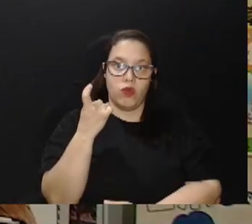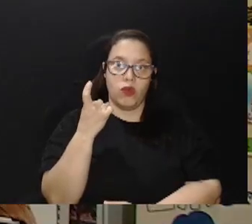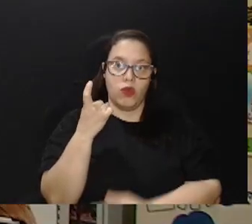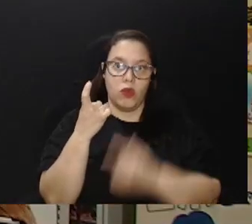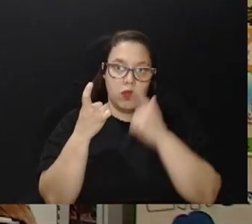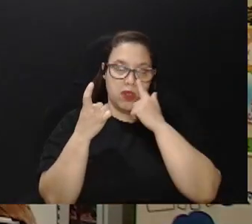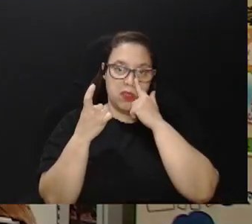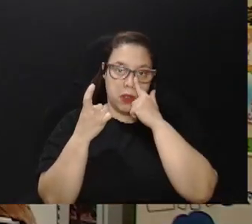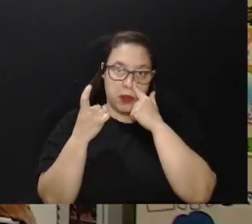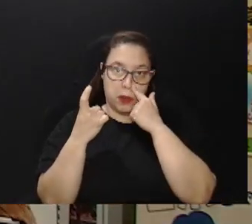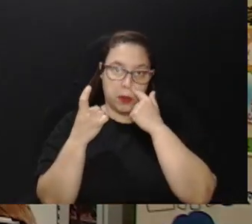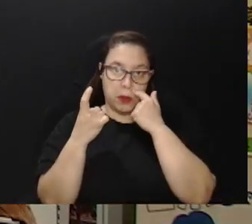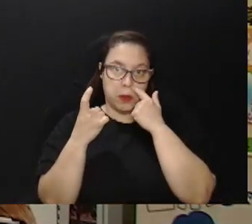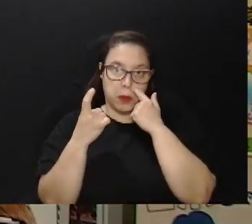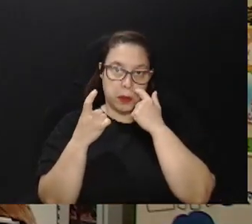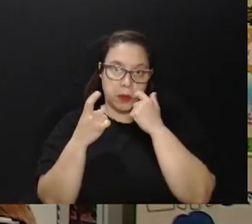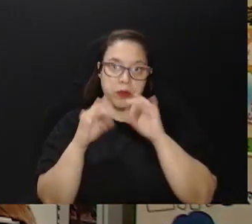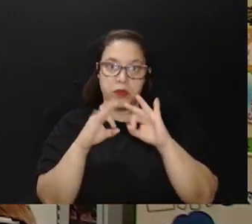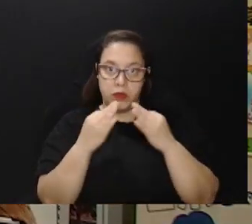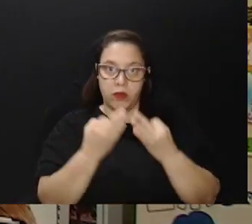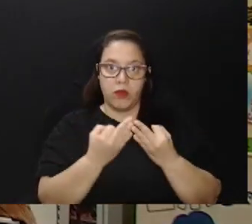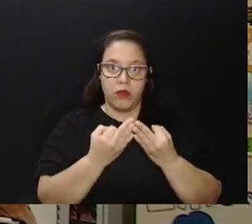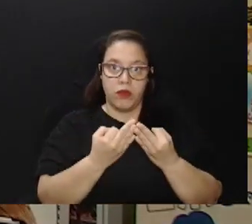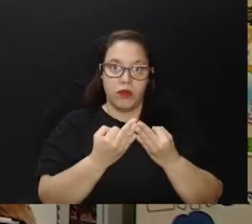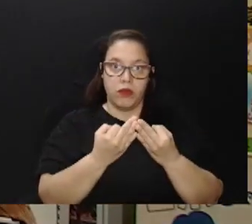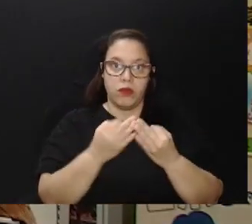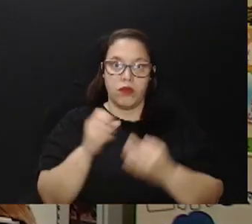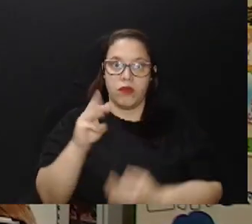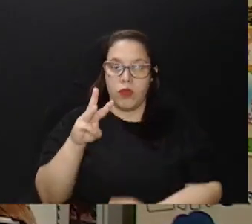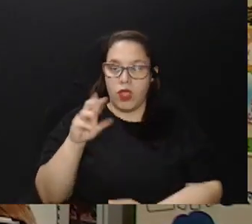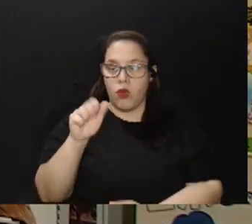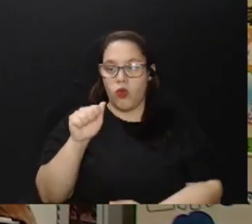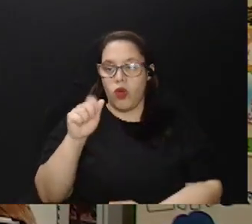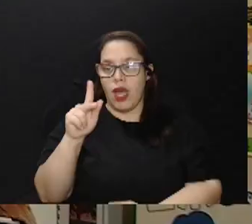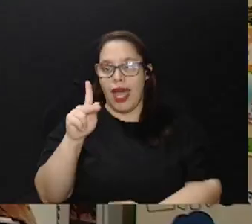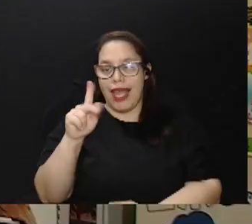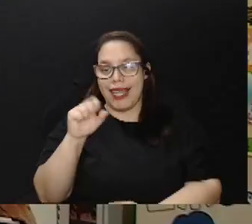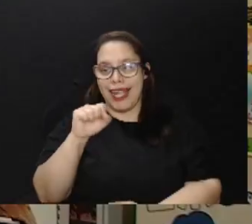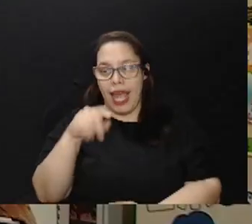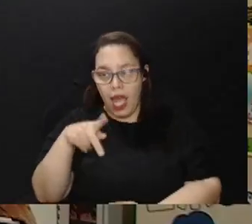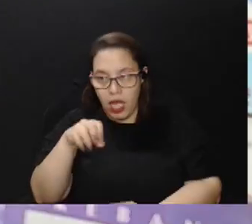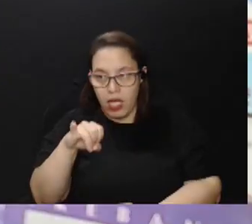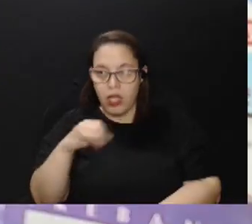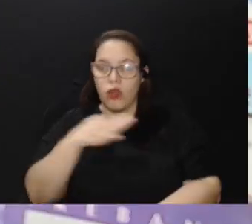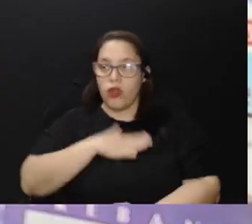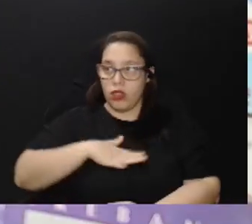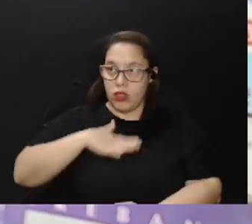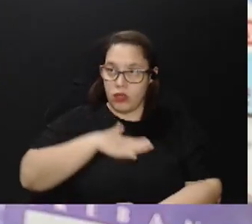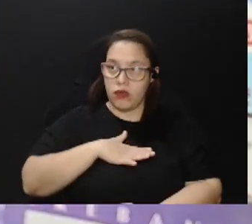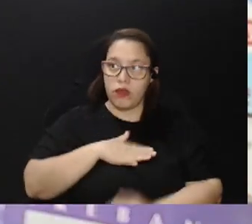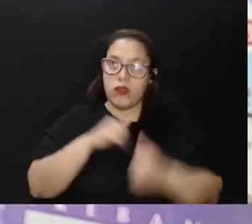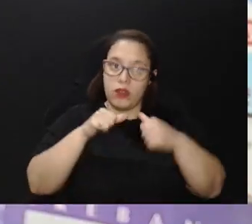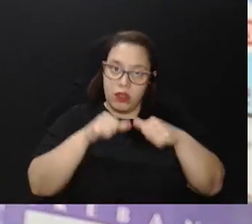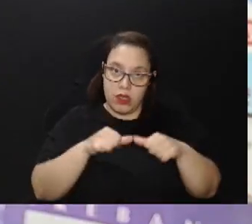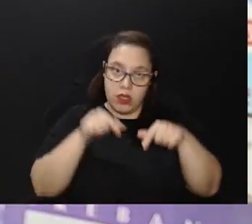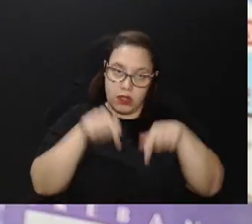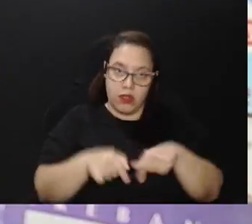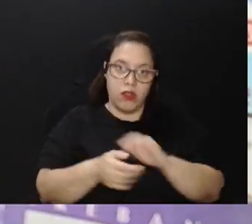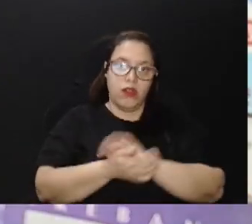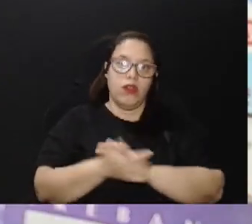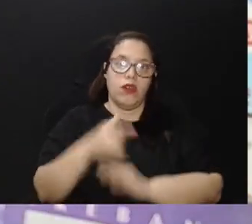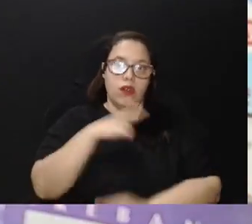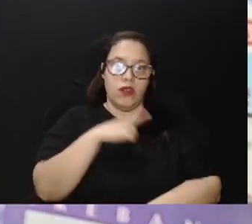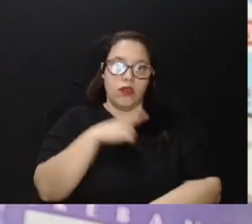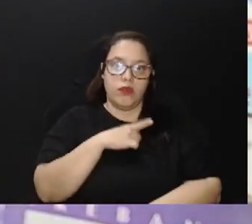elemento da família Iwasaki que veio para o Brasil, gostou e quis ficar. Temos aqui em